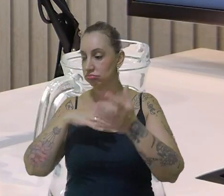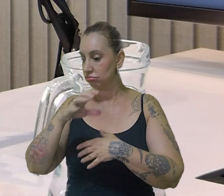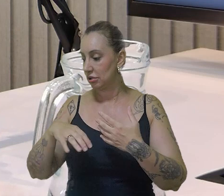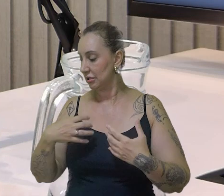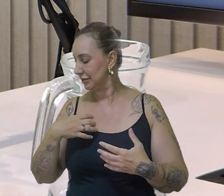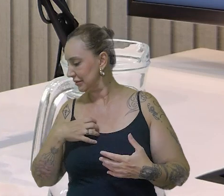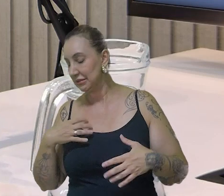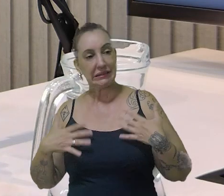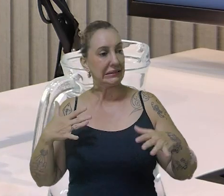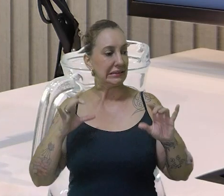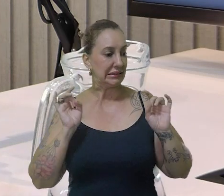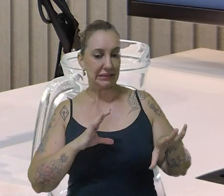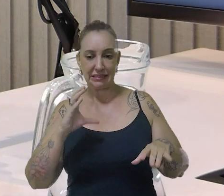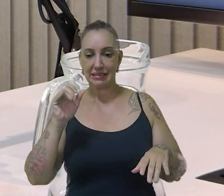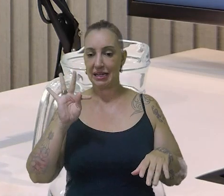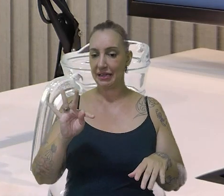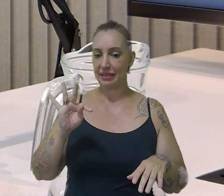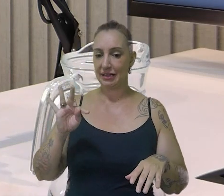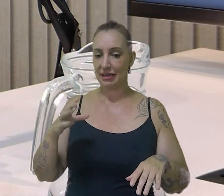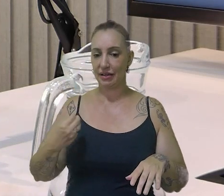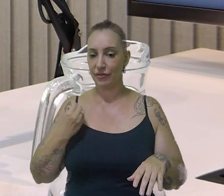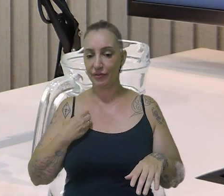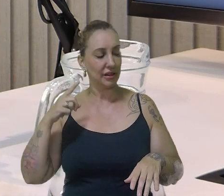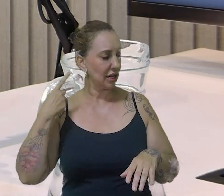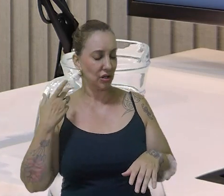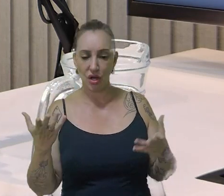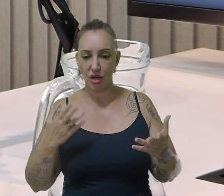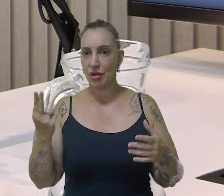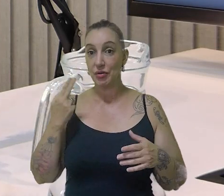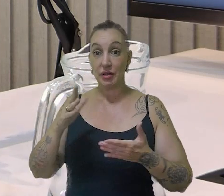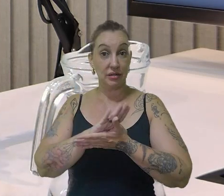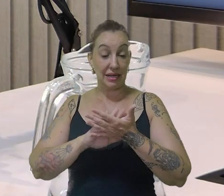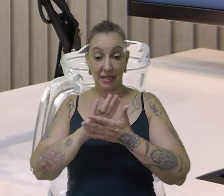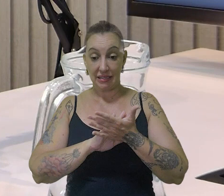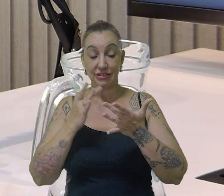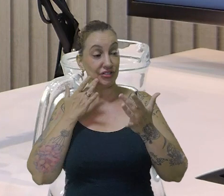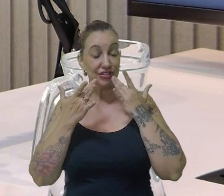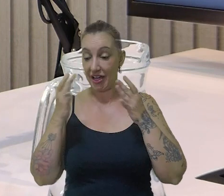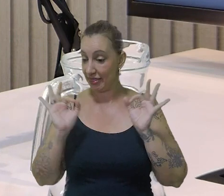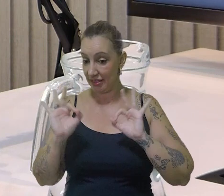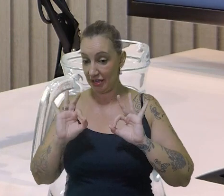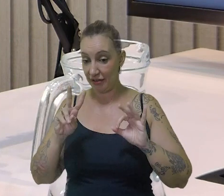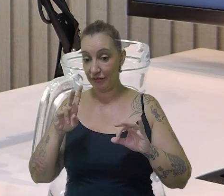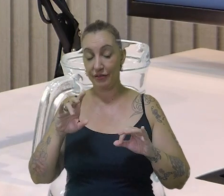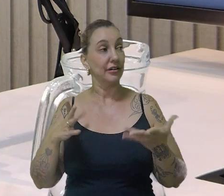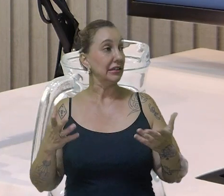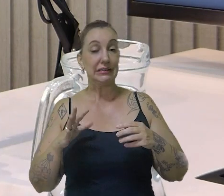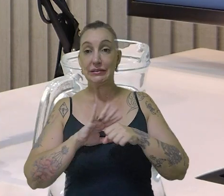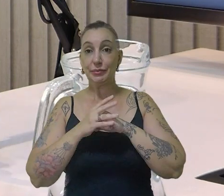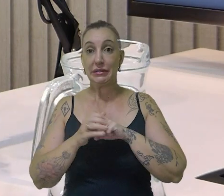eu fiquei tipo meu Deus eu larguei meu CLT para ficar nessa vida maluca e agora não tem mais nada não tem mais não tem negócio tem o vírus